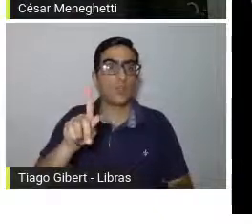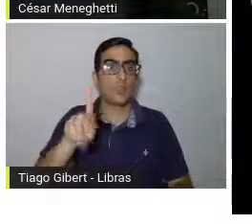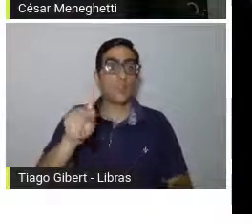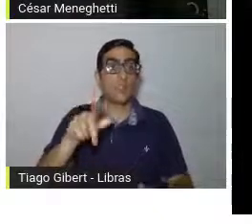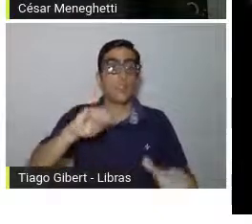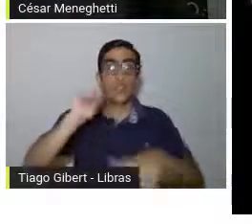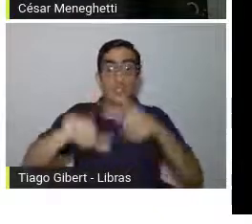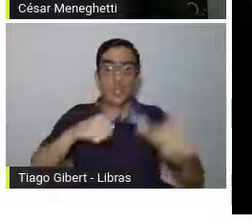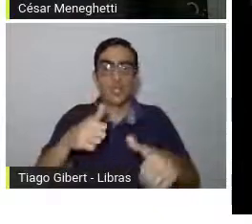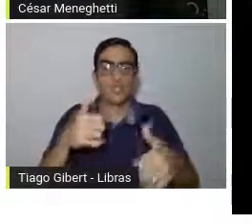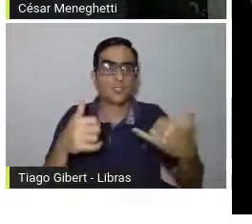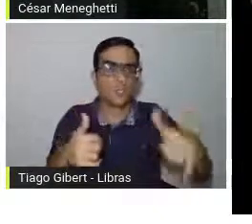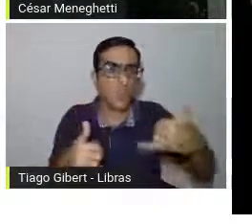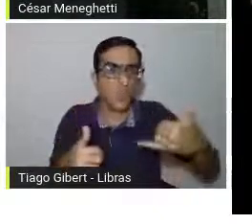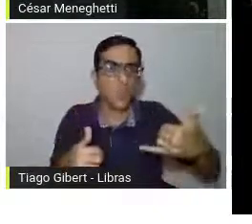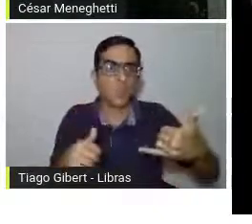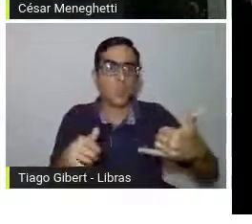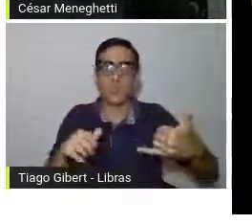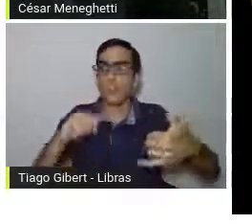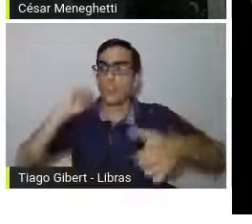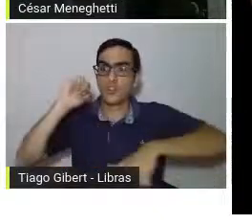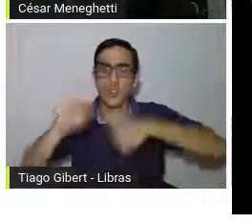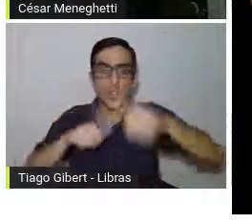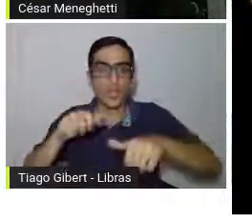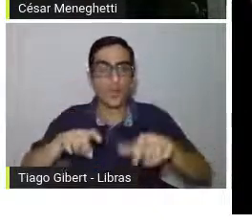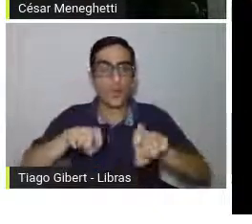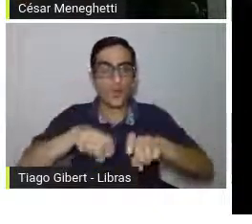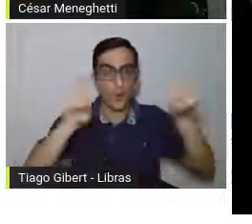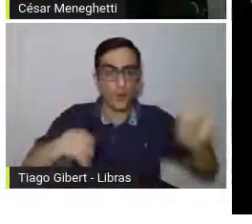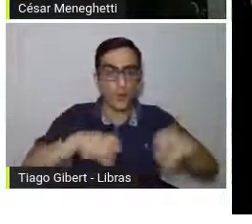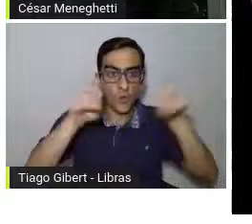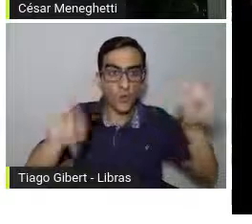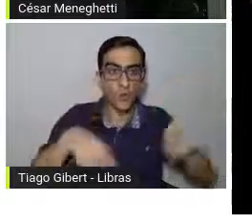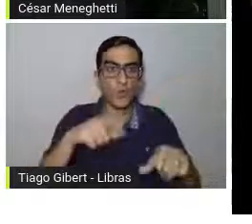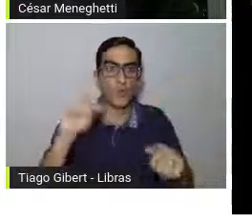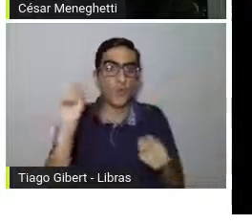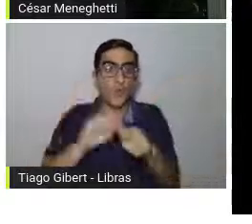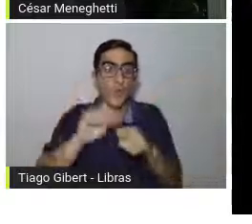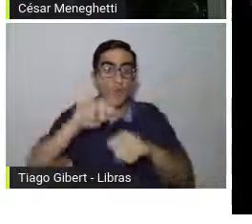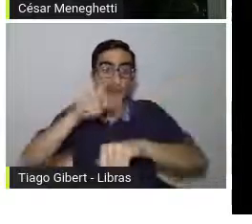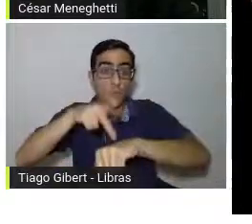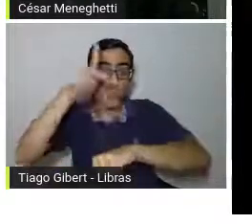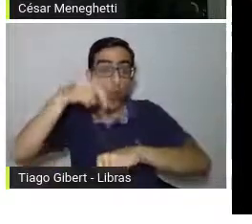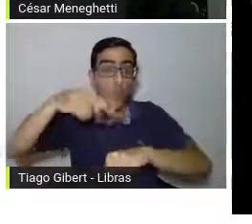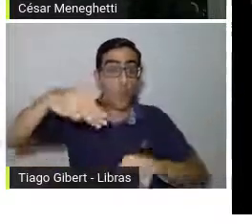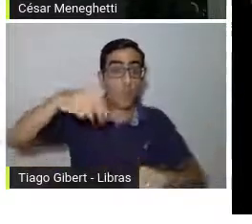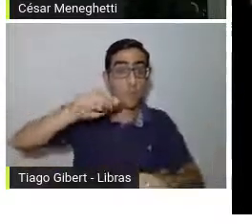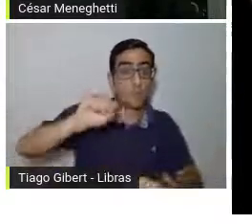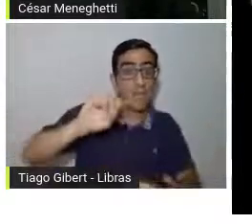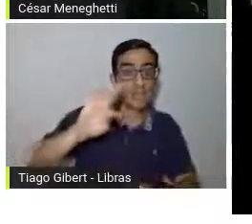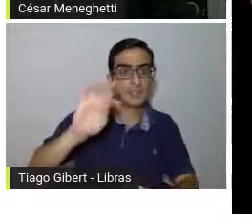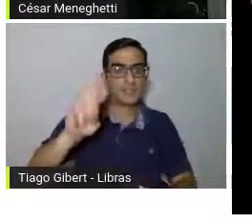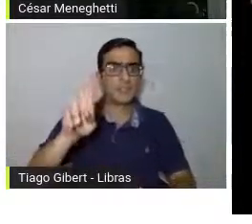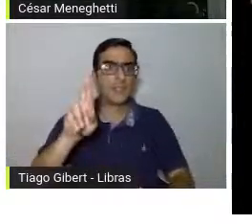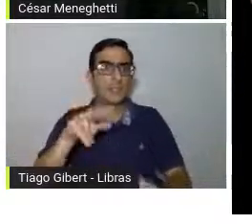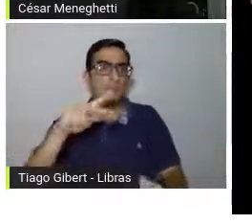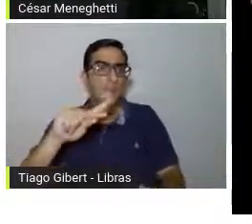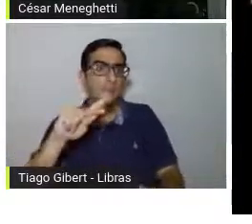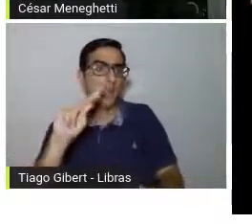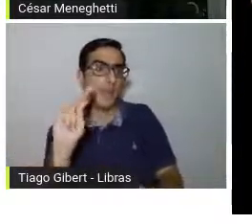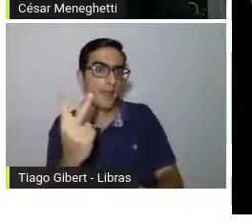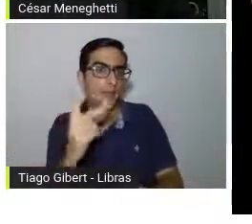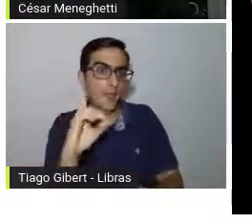celular, do teu computador, se você não faz uma pós, um master, um pós-PhD, você não